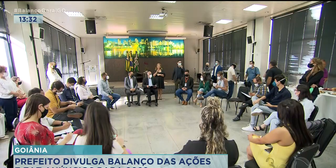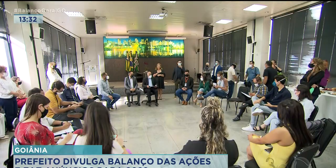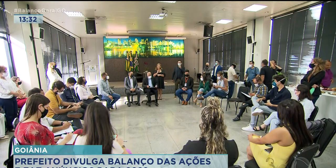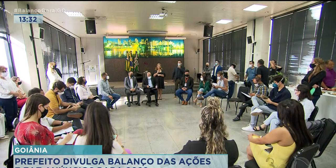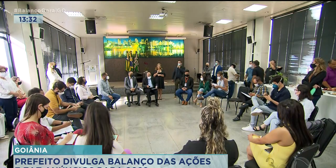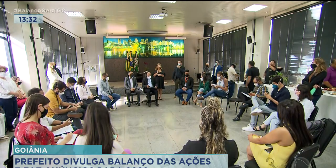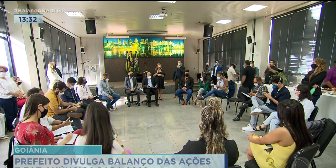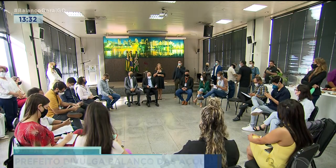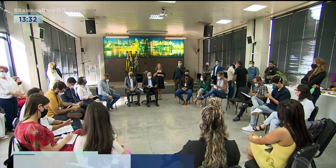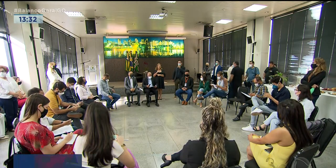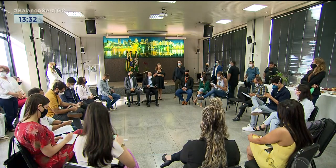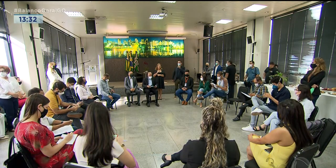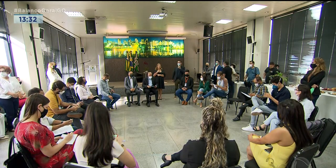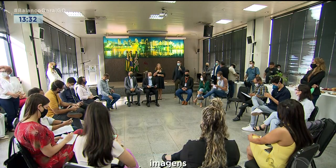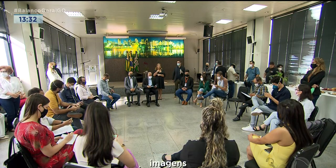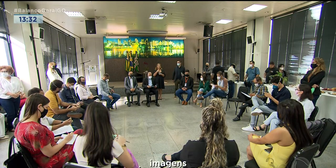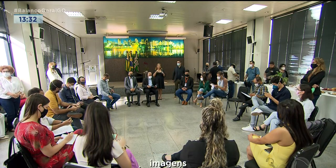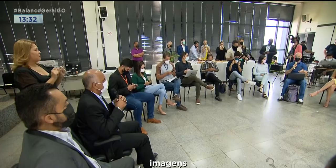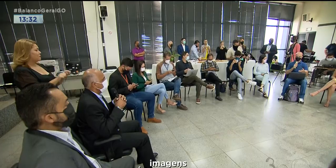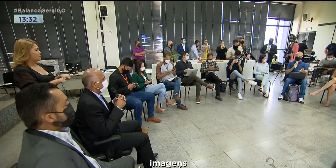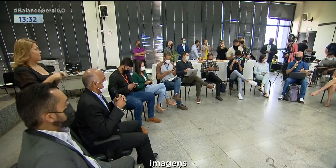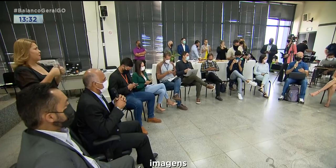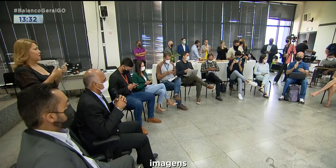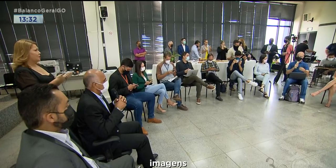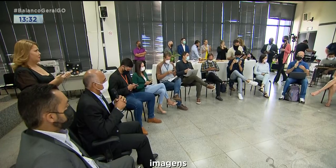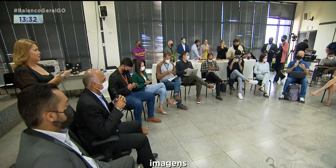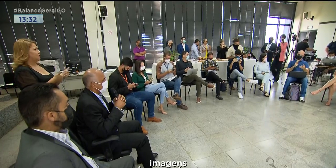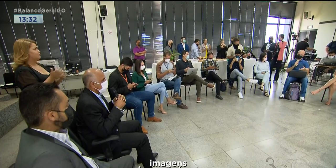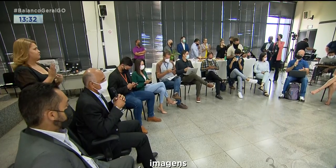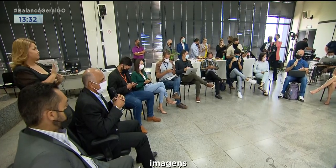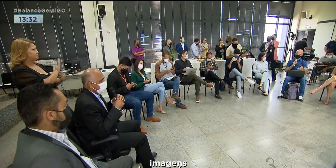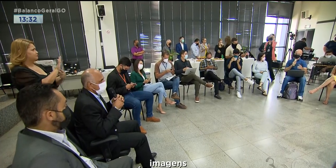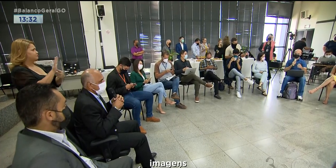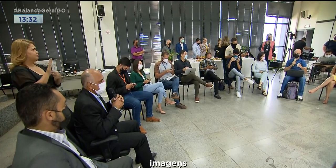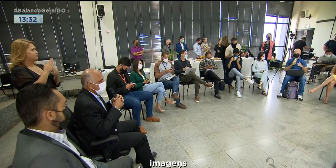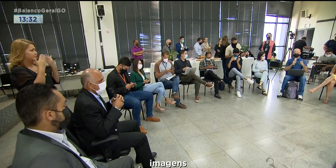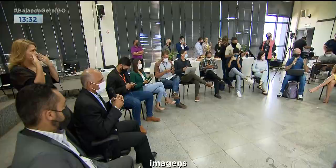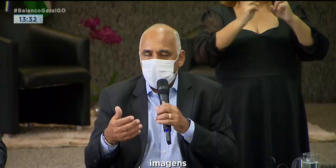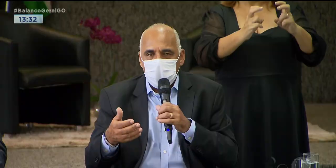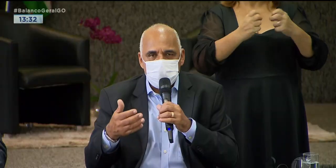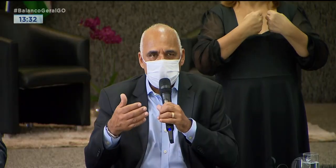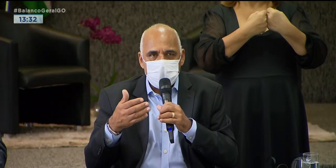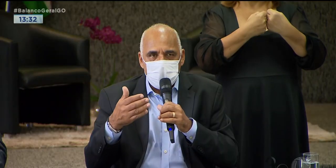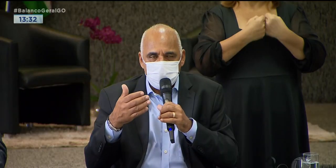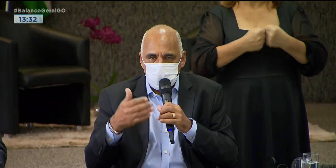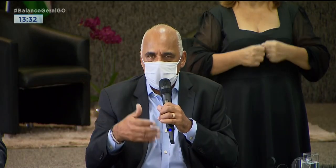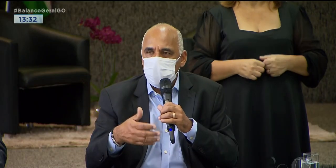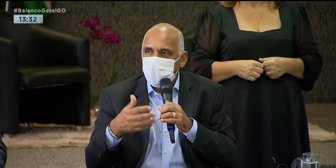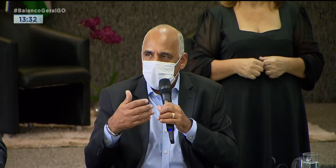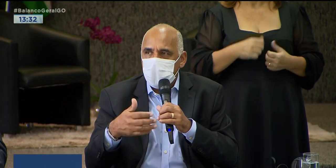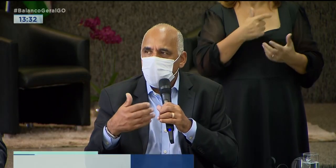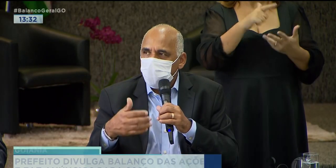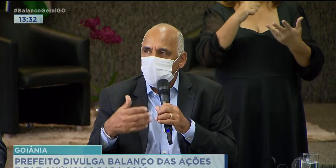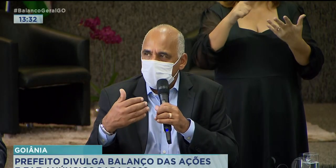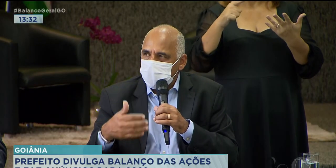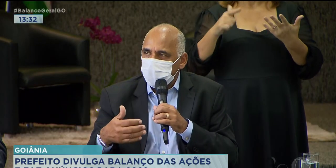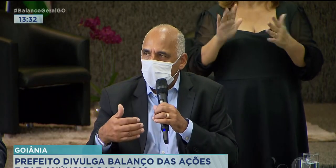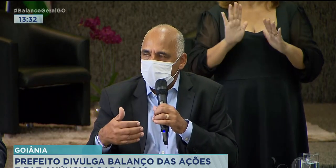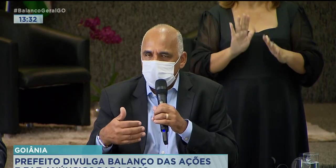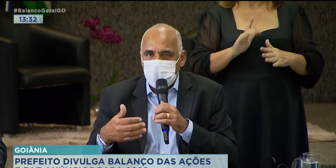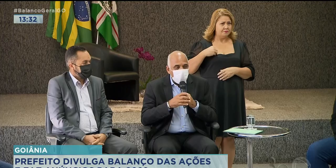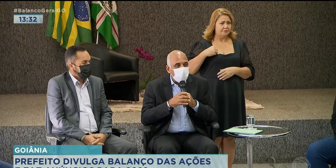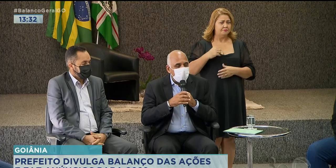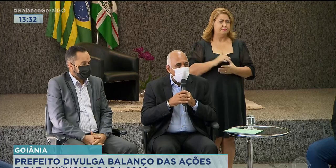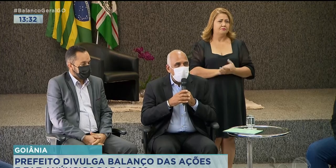em 12 meses de desafios mas de muitos avanços e conquistas para a capital essa avaliação do prefeito